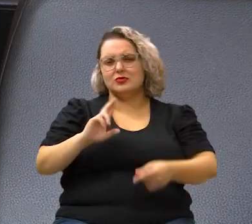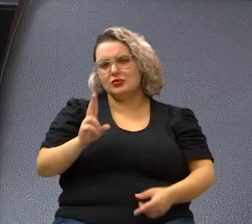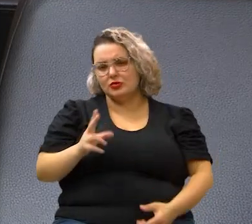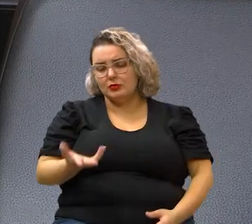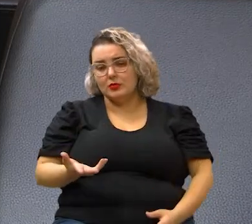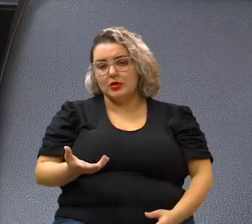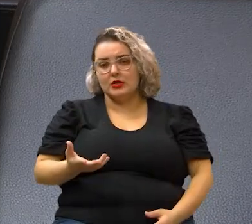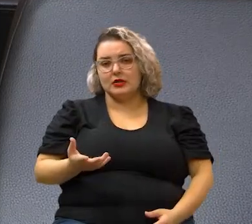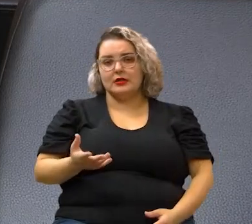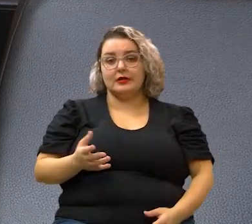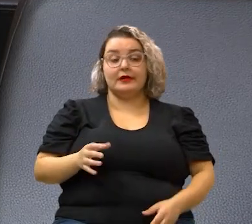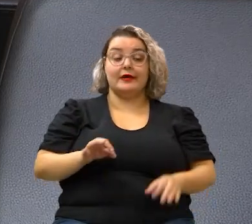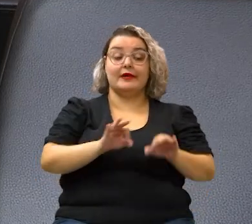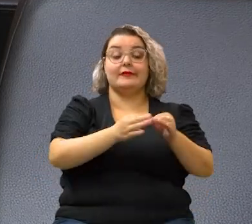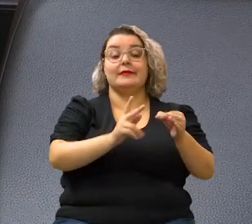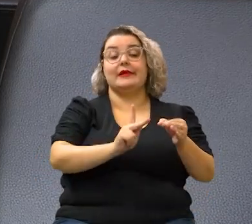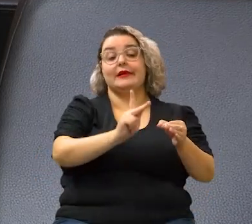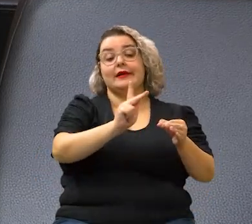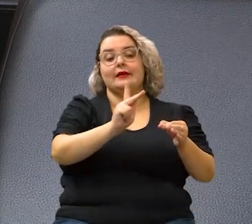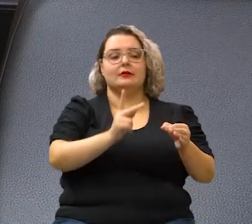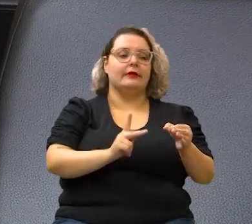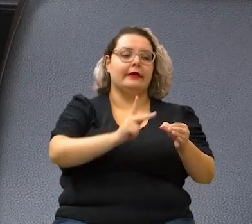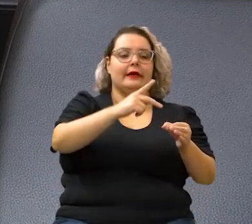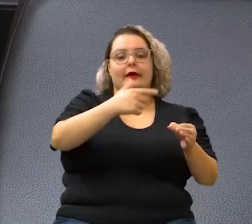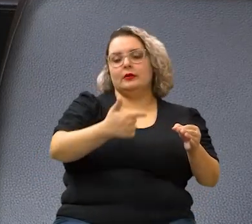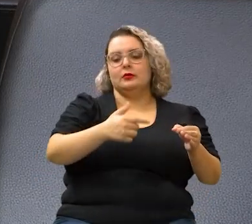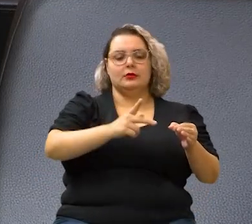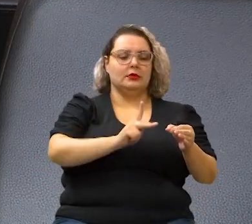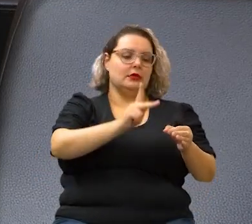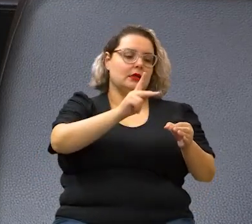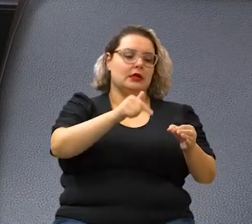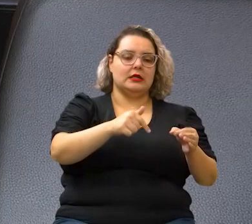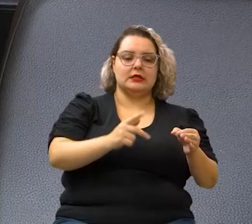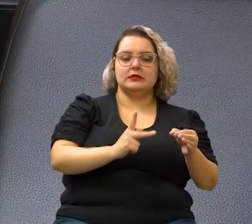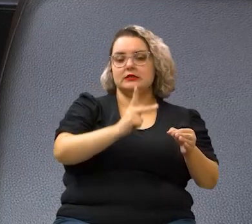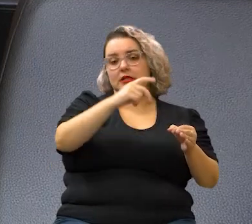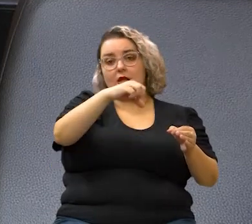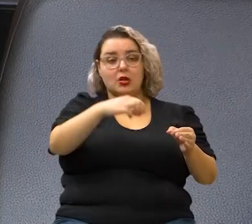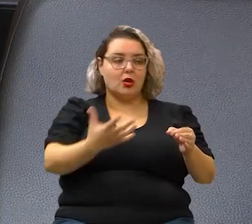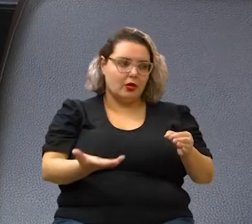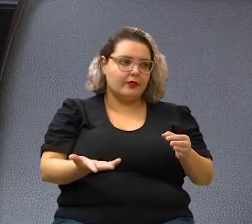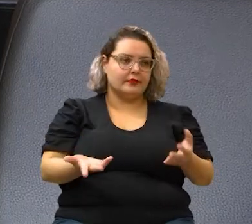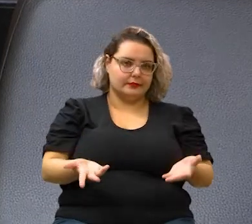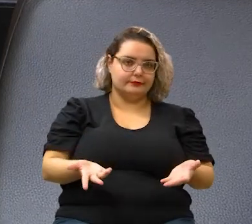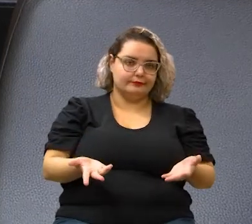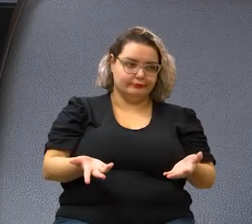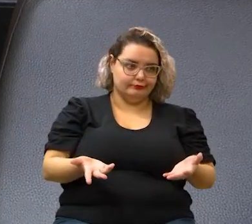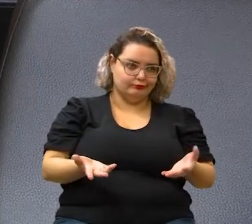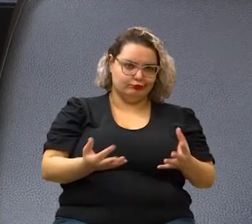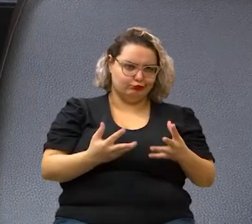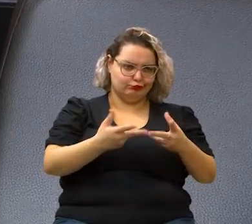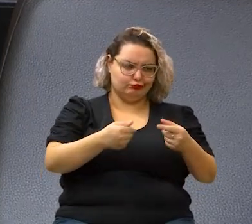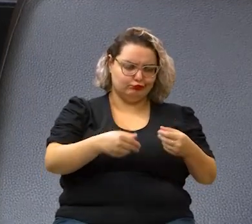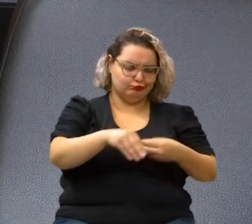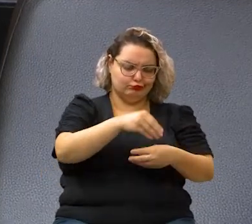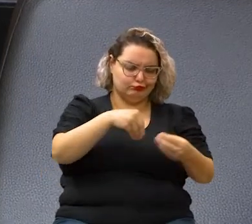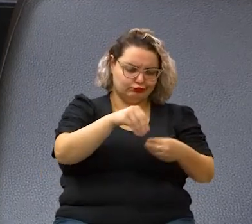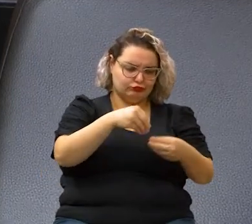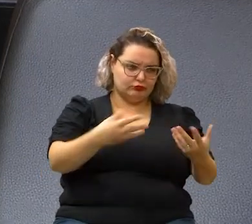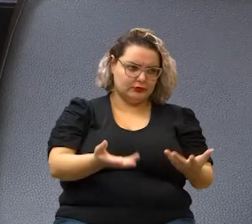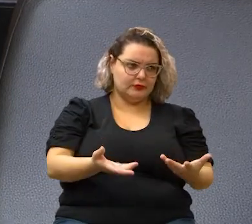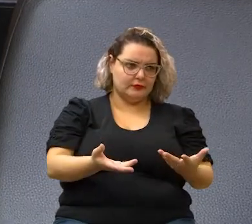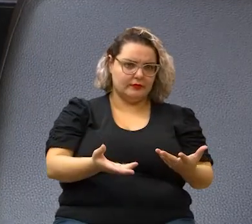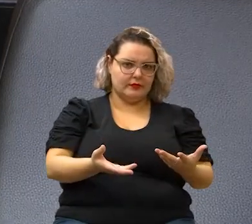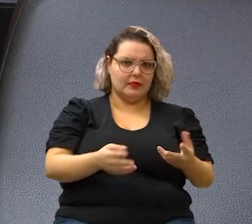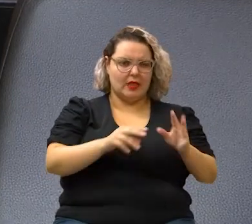acabam denominando, essa família do K, né, tem a K2, a K4, K7, K9, mas é tudo a mesma coisa, droga